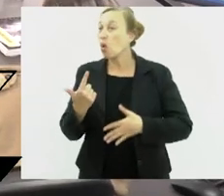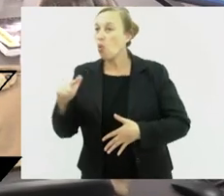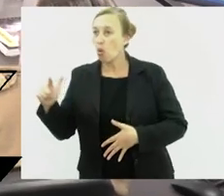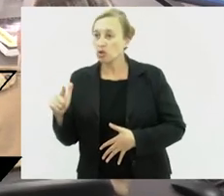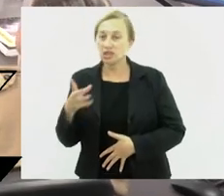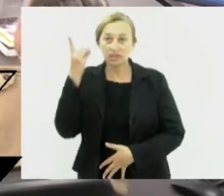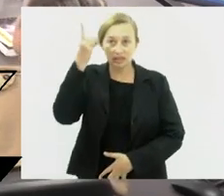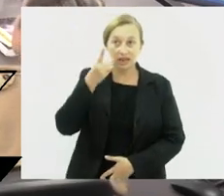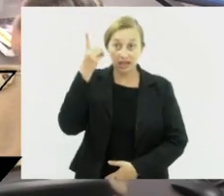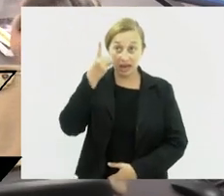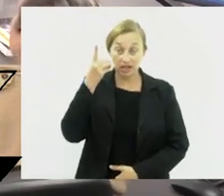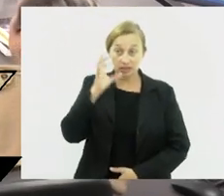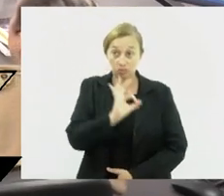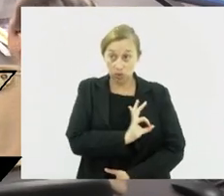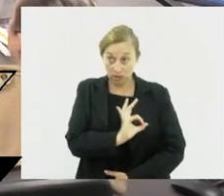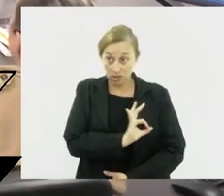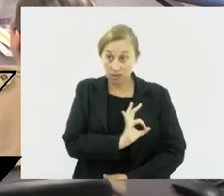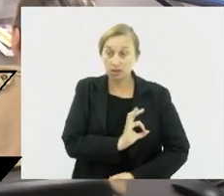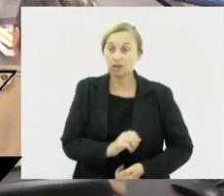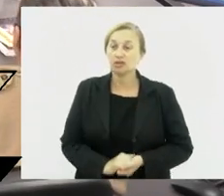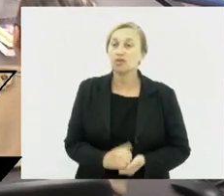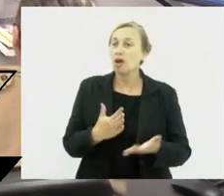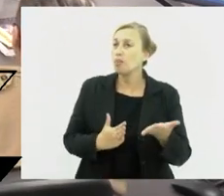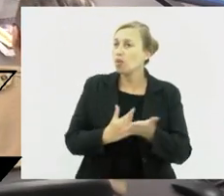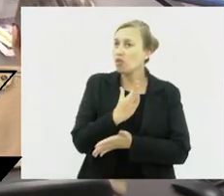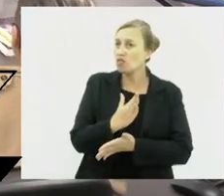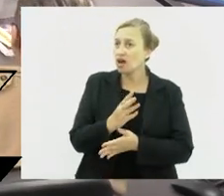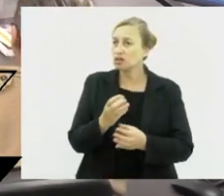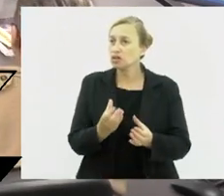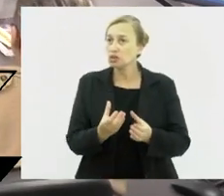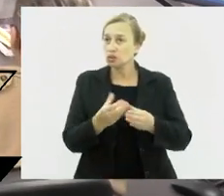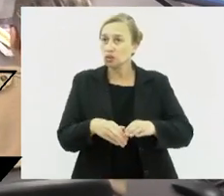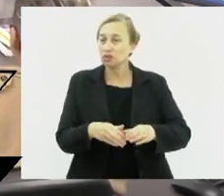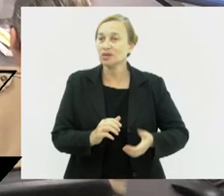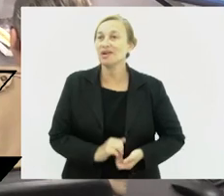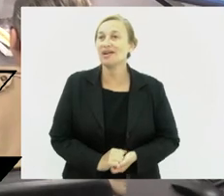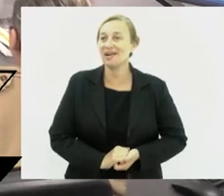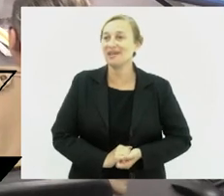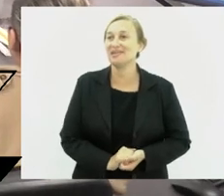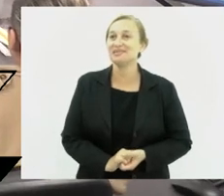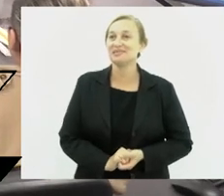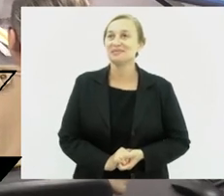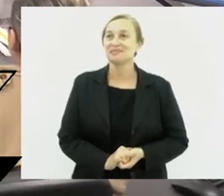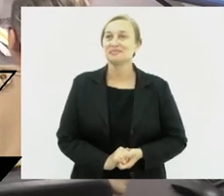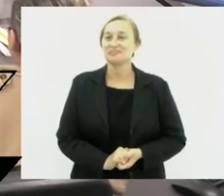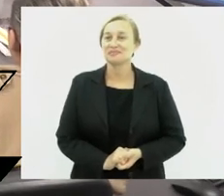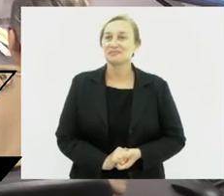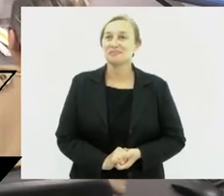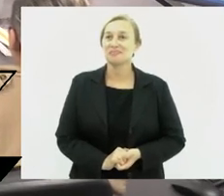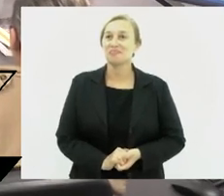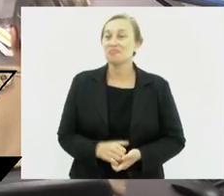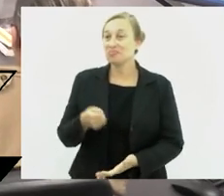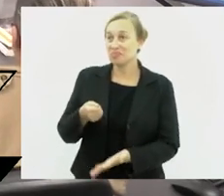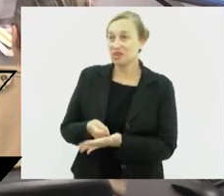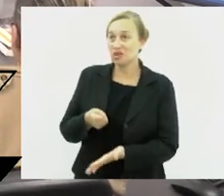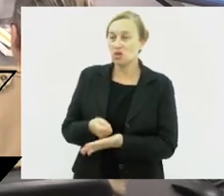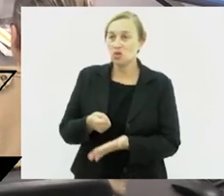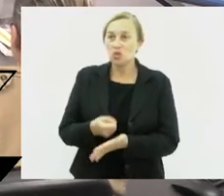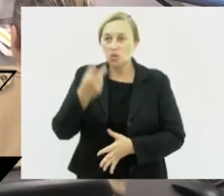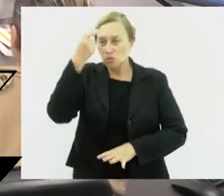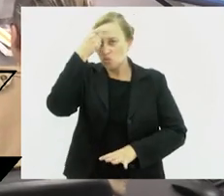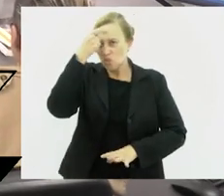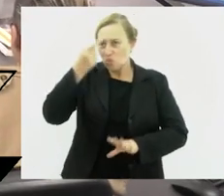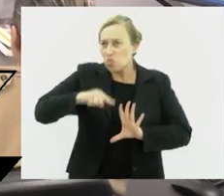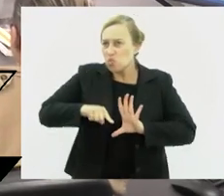delegado de polícia, ele foi aprovado em um concurso público jurídico, em que lhe é exigido profundo conhecimento da